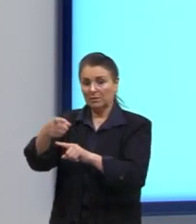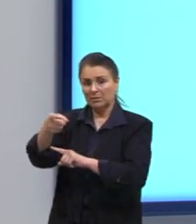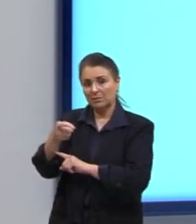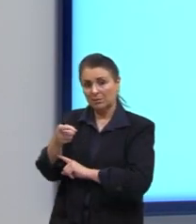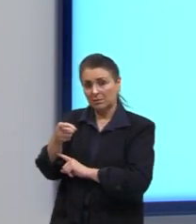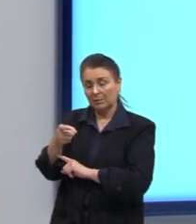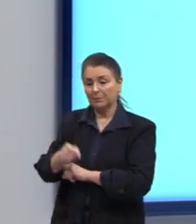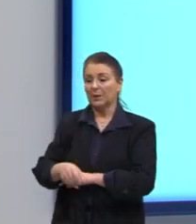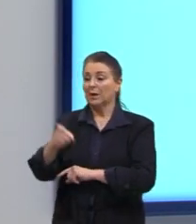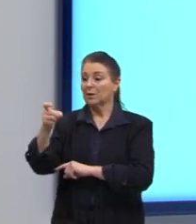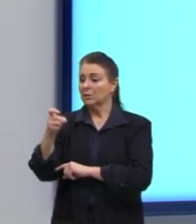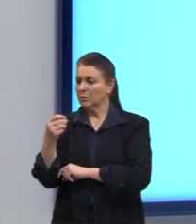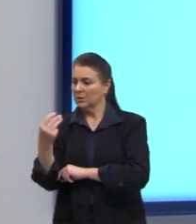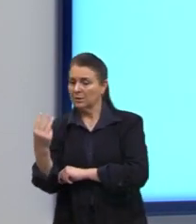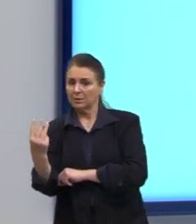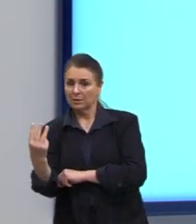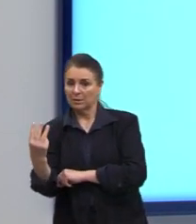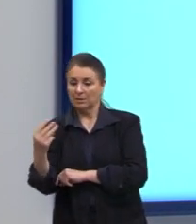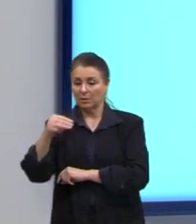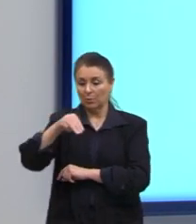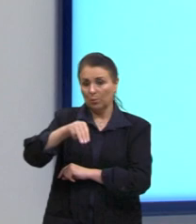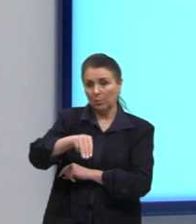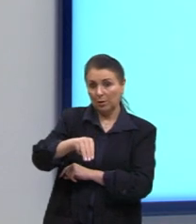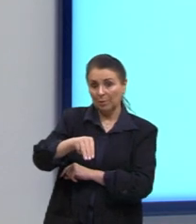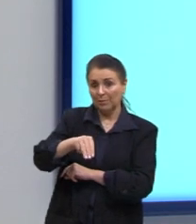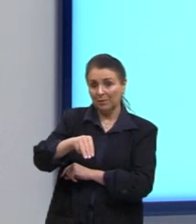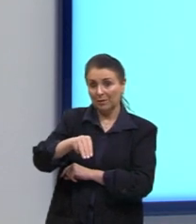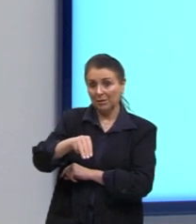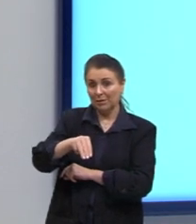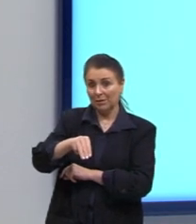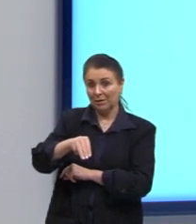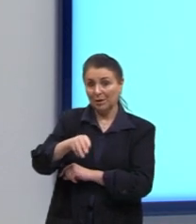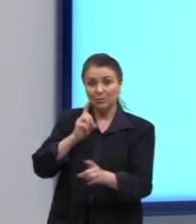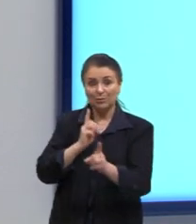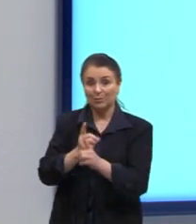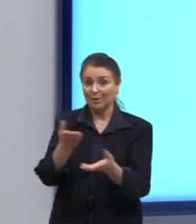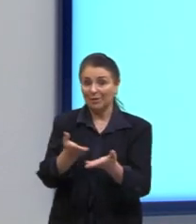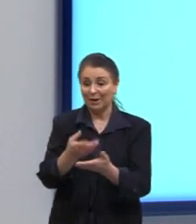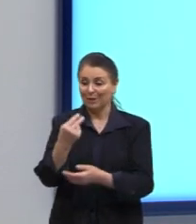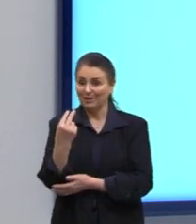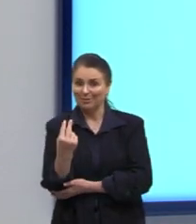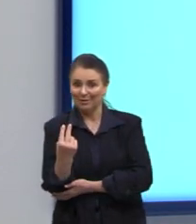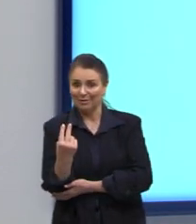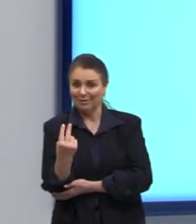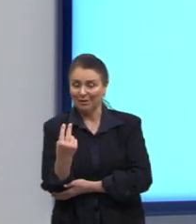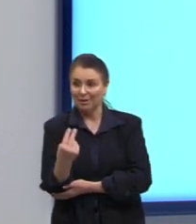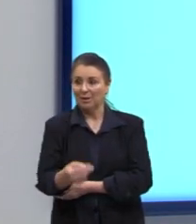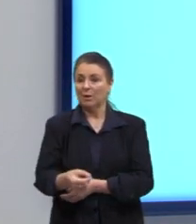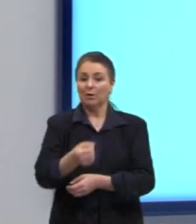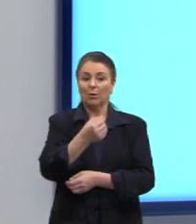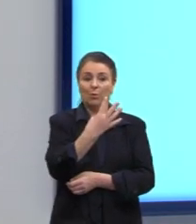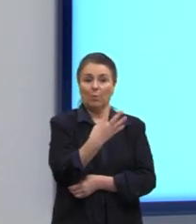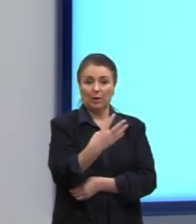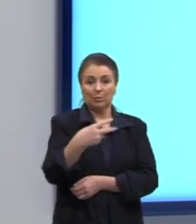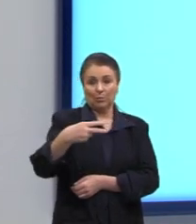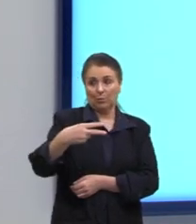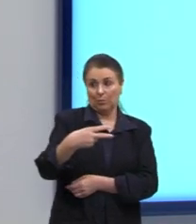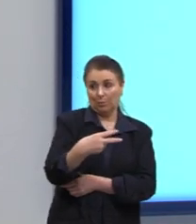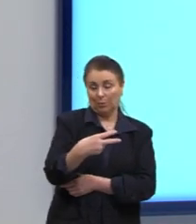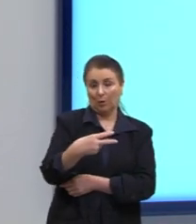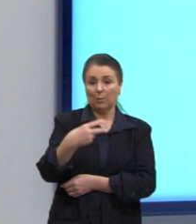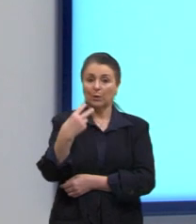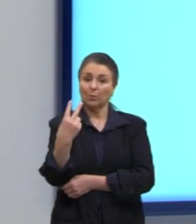o x Vale 3 O M eu acabei de calcular vale dois então ficaria quatro igual